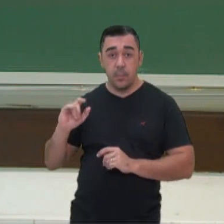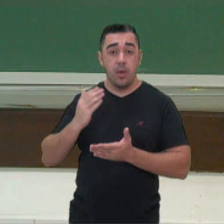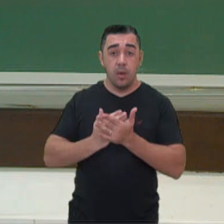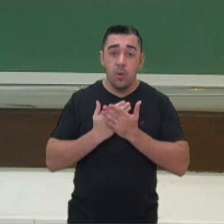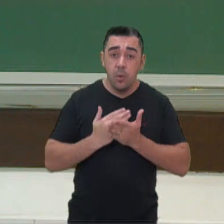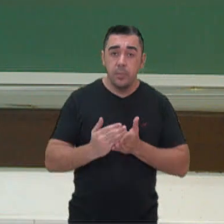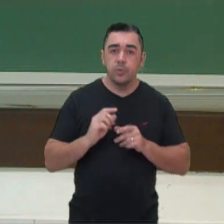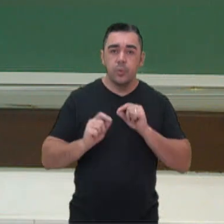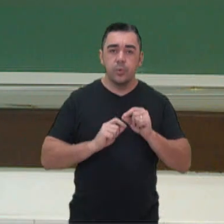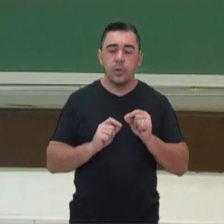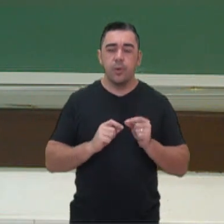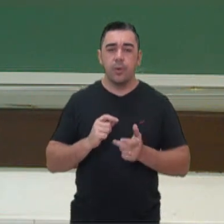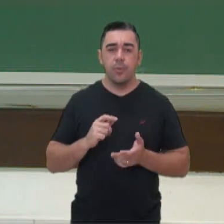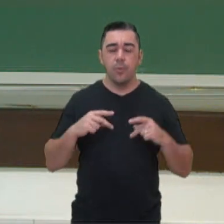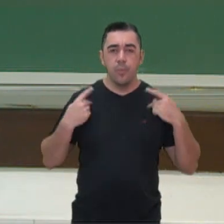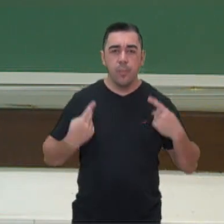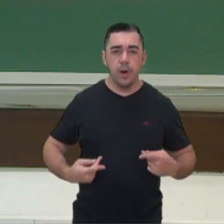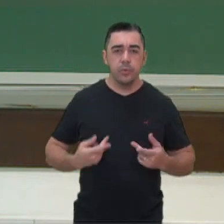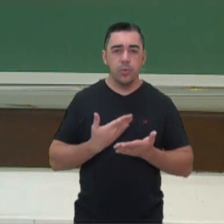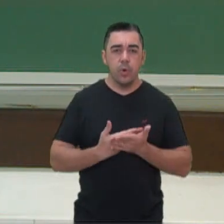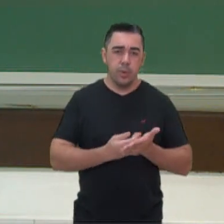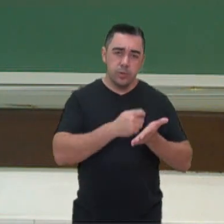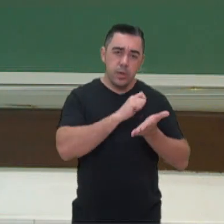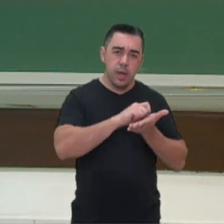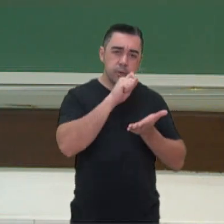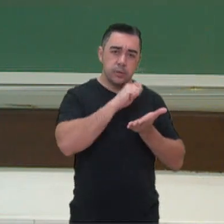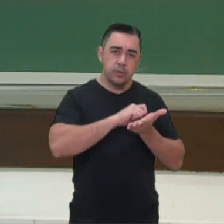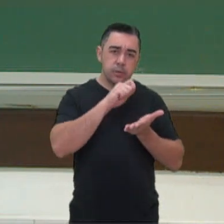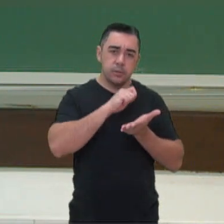começou a registrar as regras de